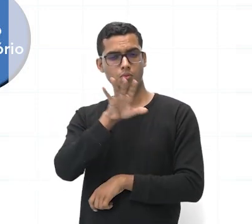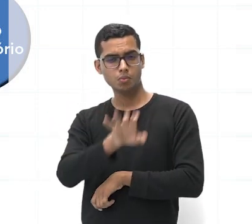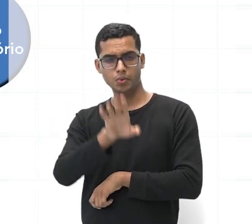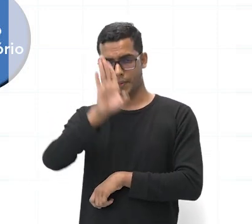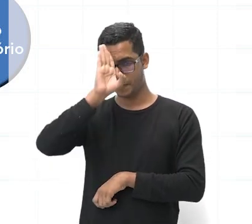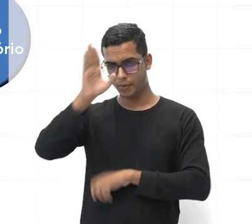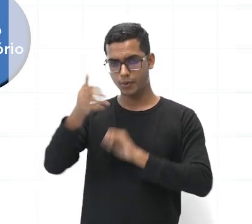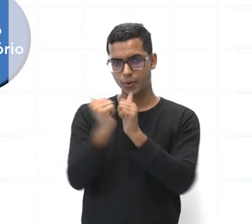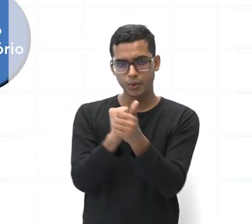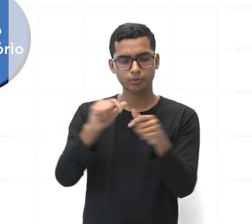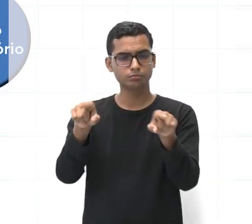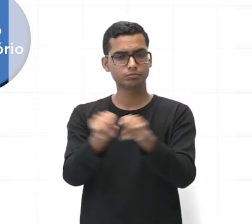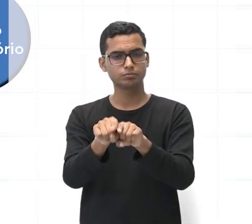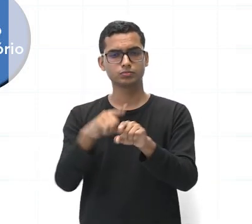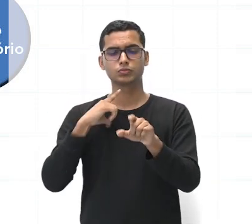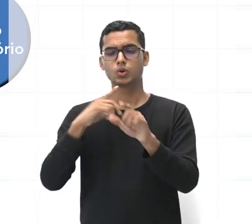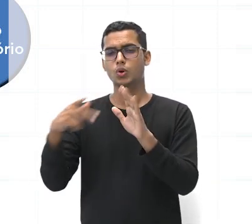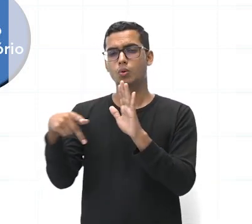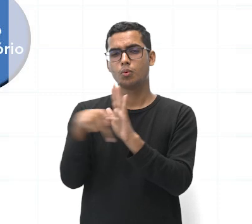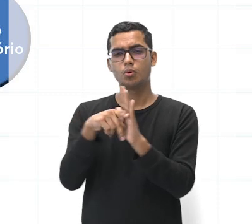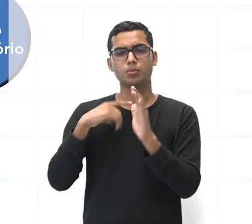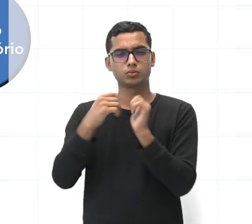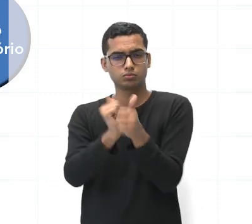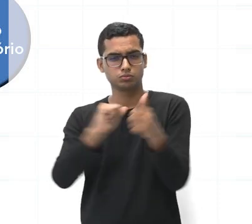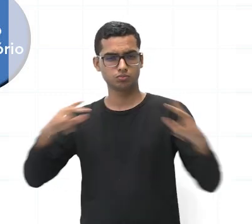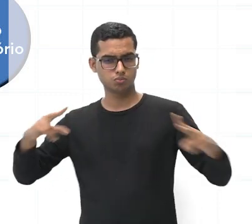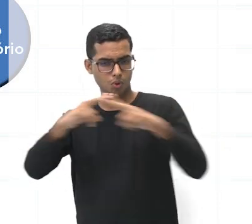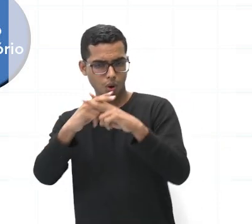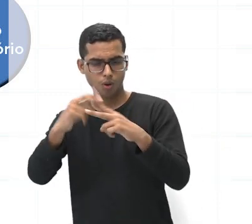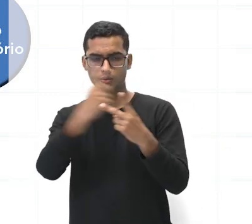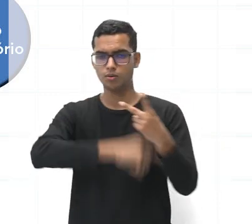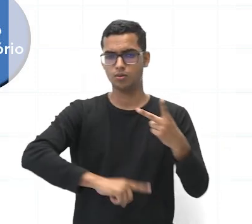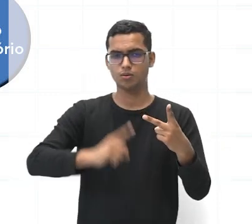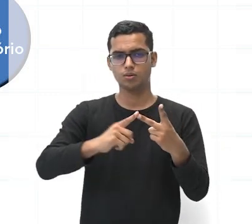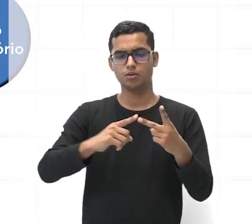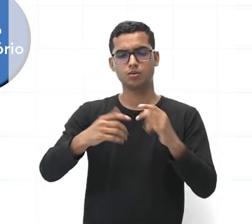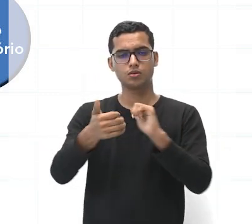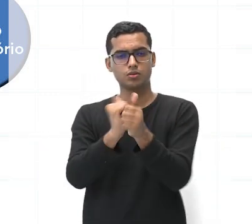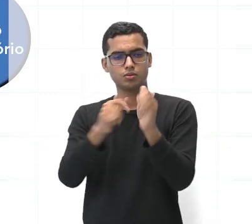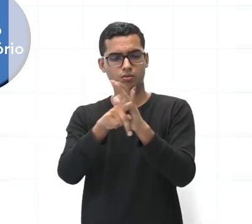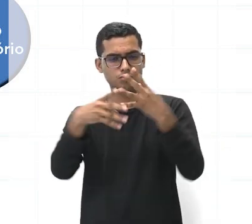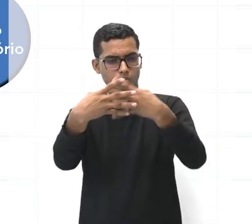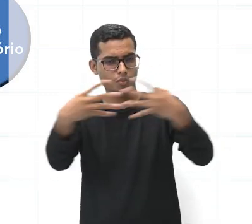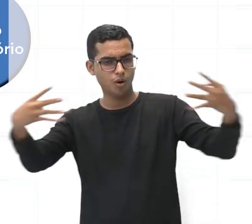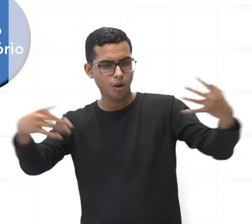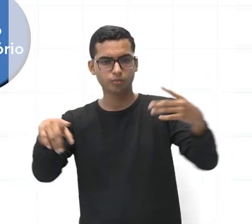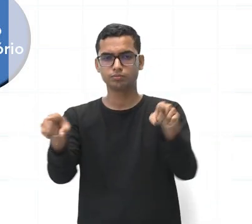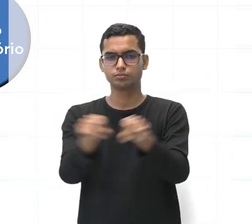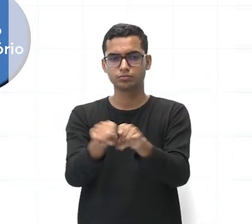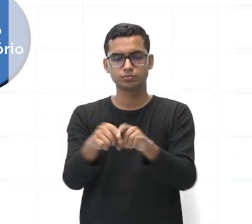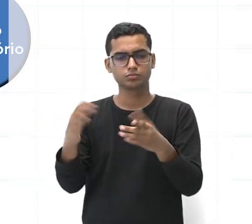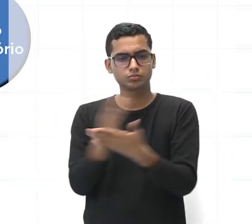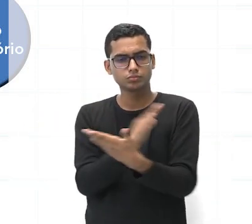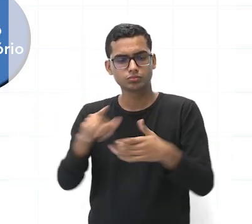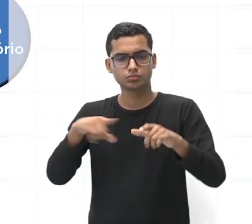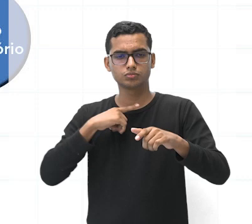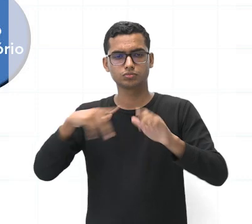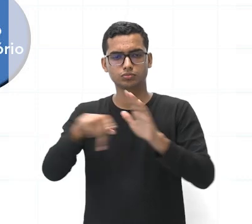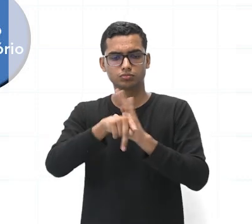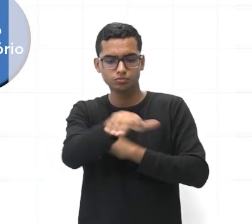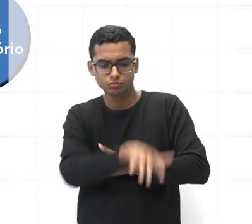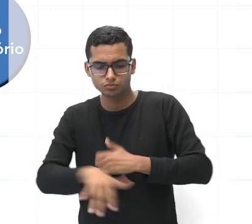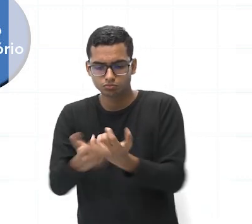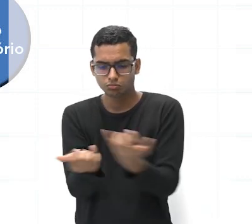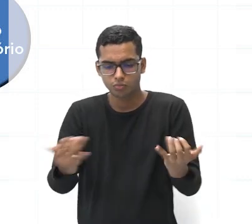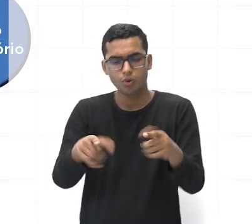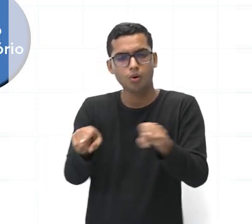os esportes de combate, os esportes de rede e parede, de campo e taco, os esportes de invasão,